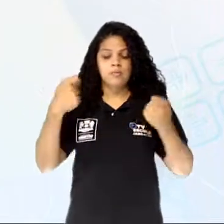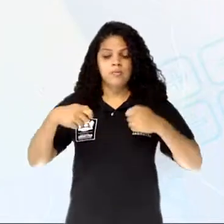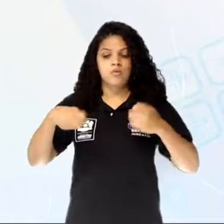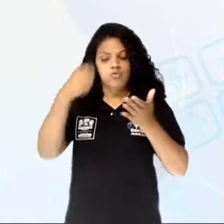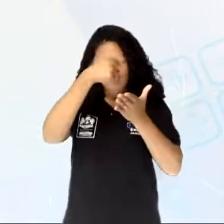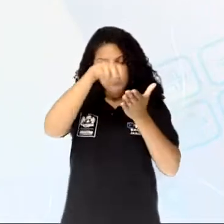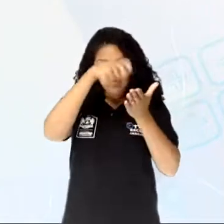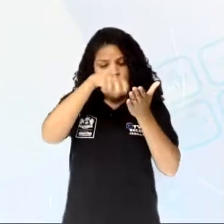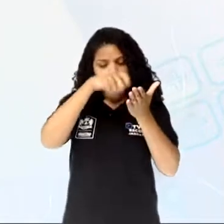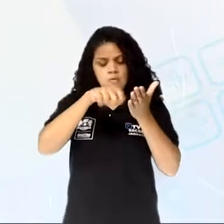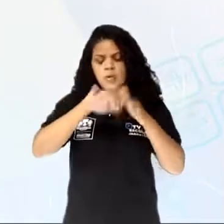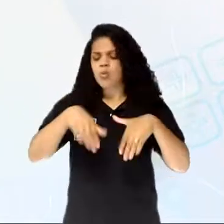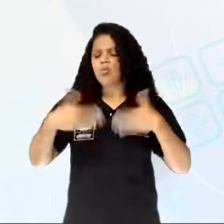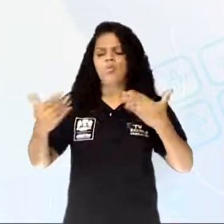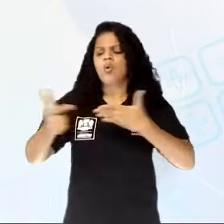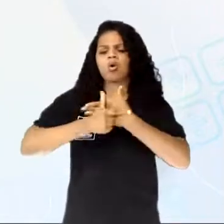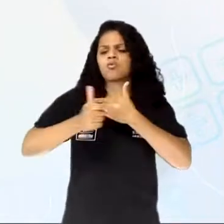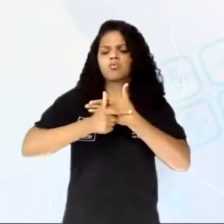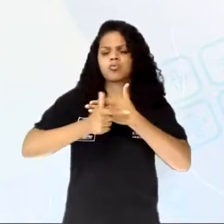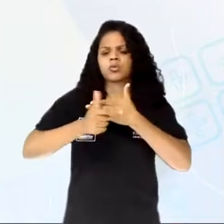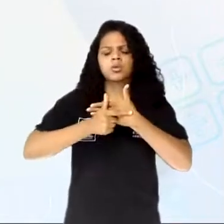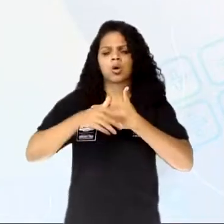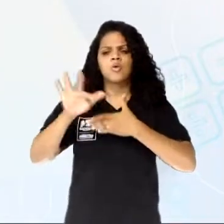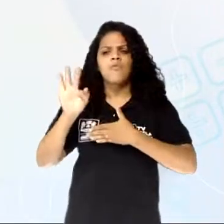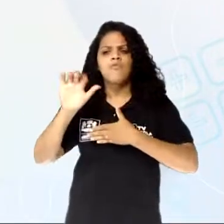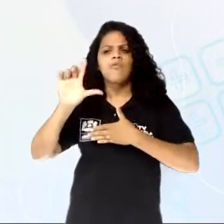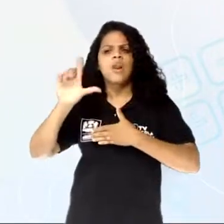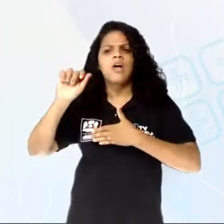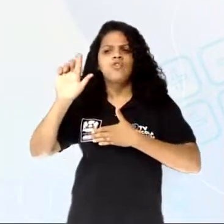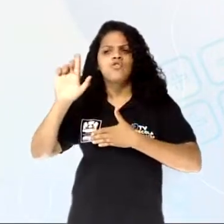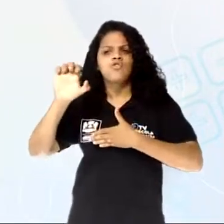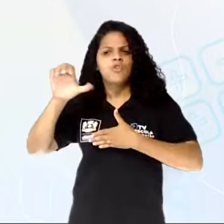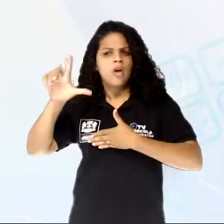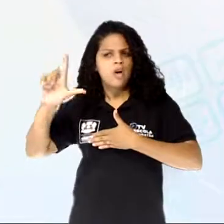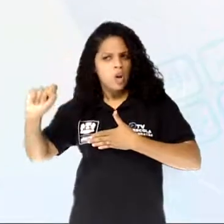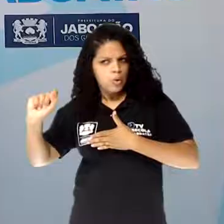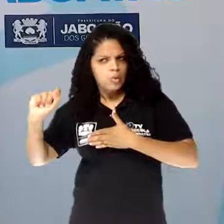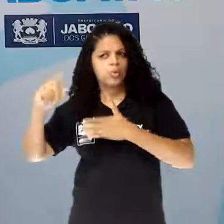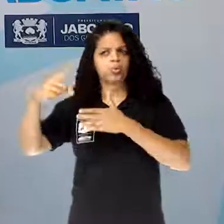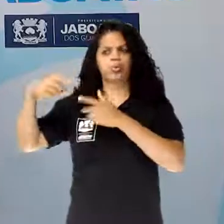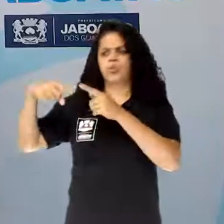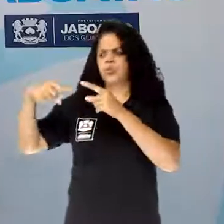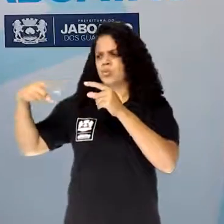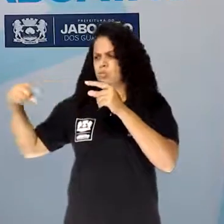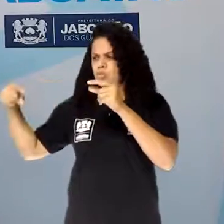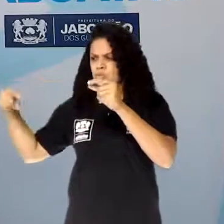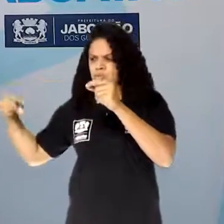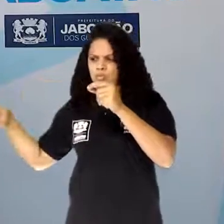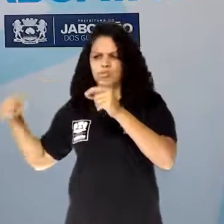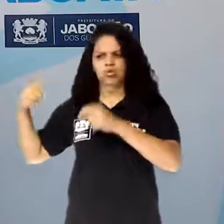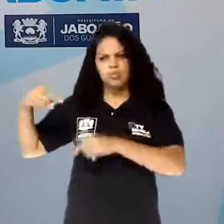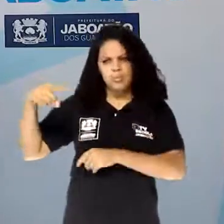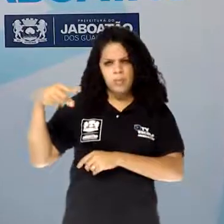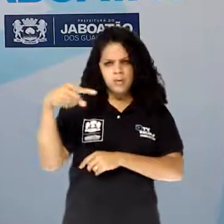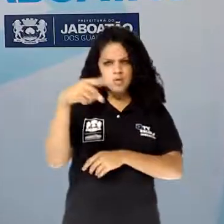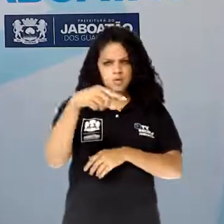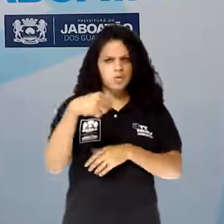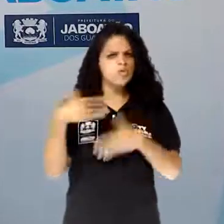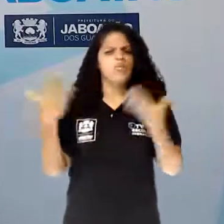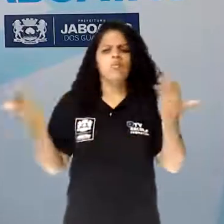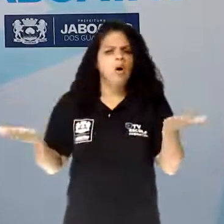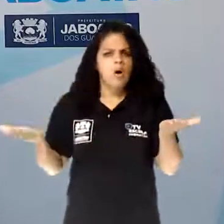caderno qual a função do flagelo do espermatozoide. Bom, a gente falou de um monte de coisa aqui e a gente falou